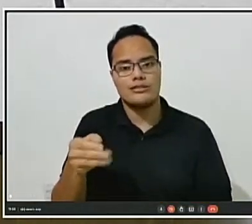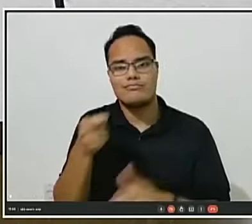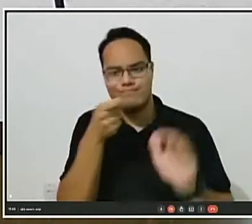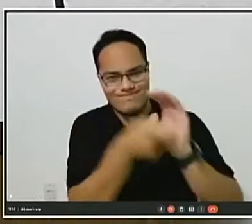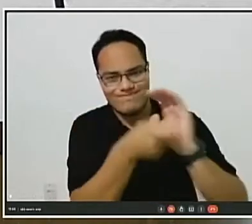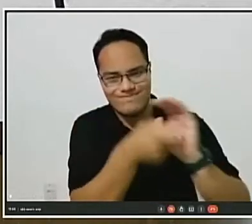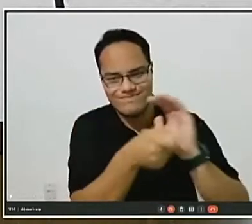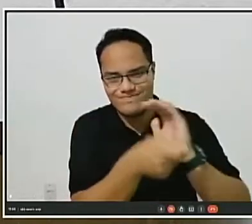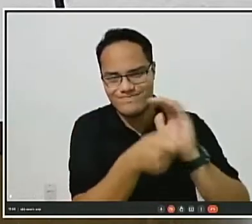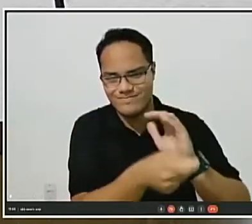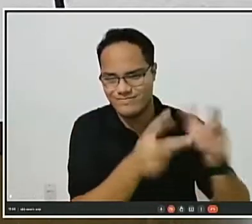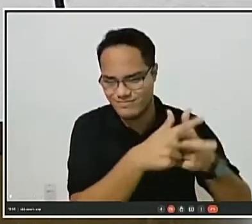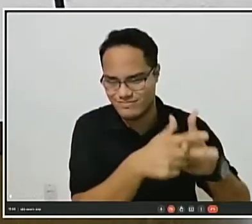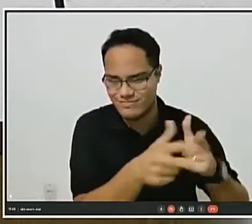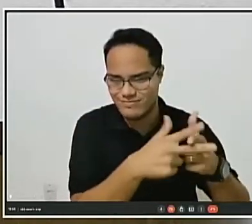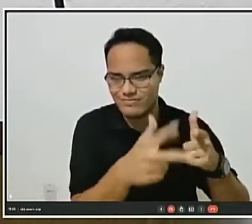Prefeitura.